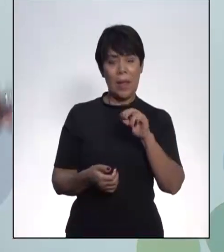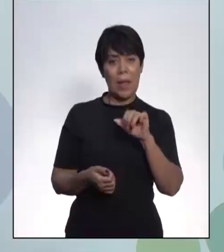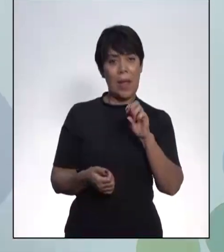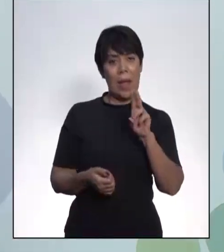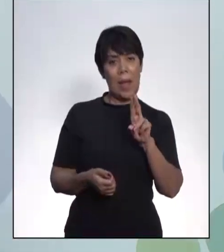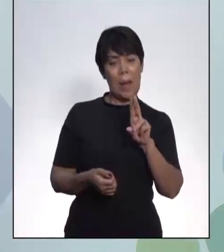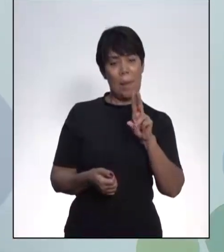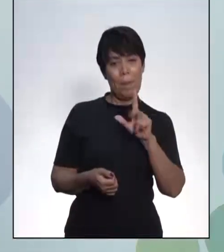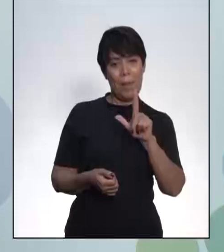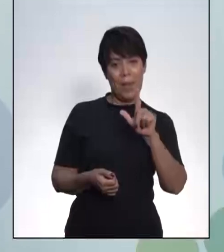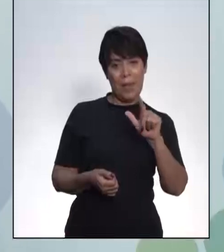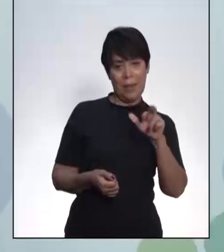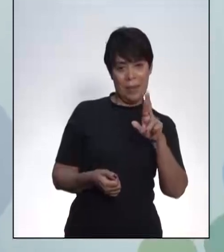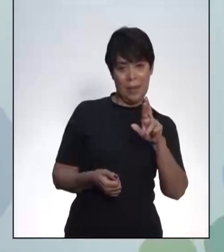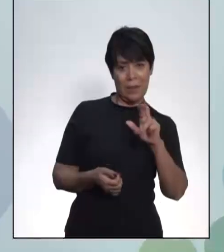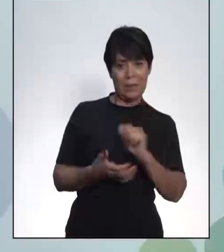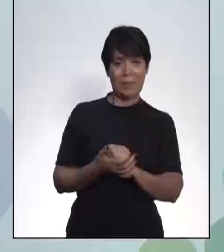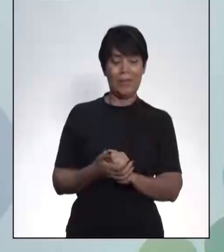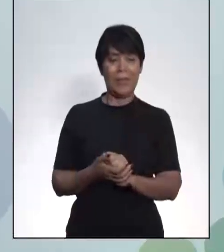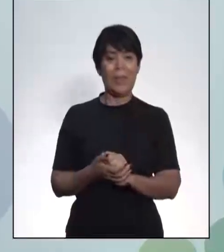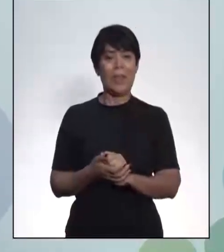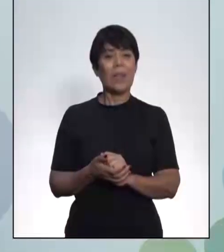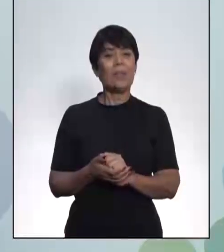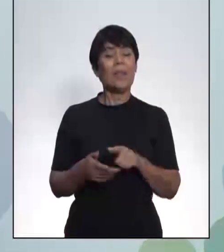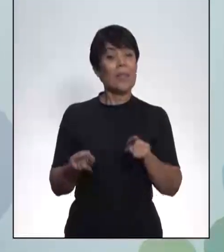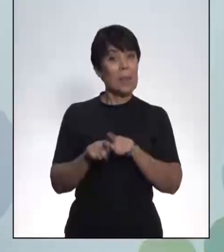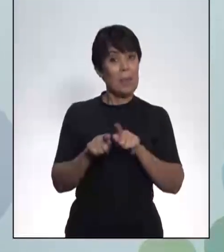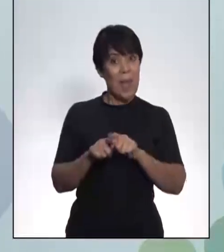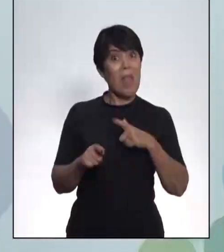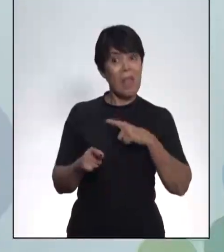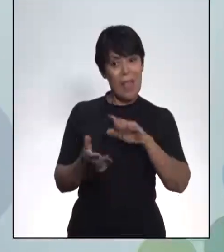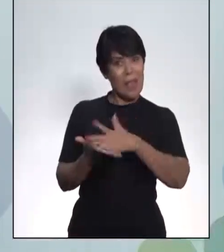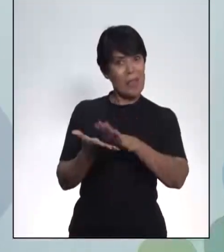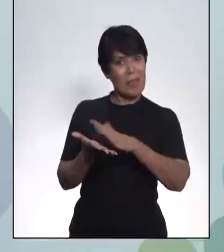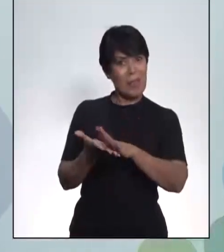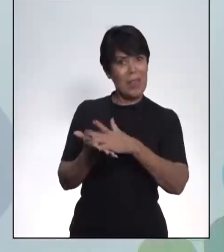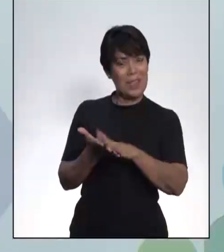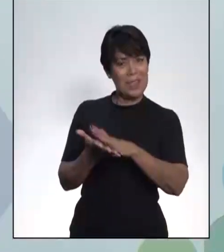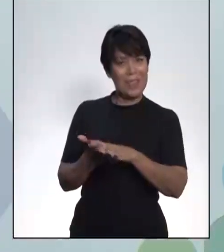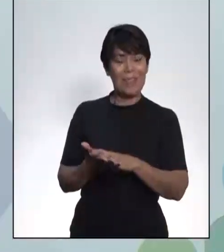muller.marcelo.vila.maria. A gloriosa Unidos Vila Maria. Porque você sabe, né, bebê? A gente vai sambar nos